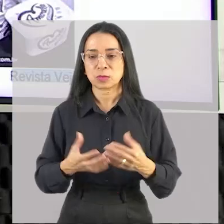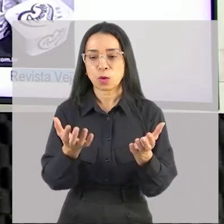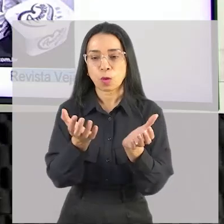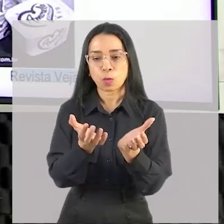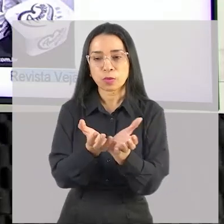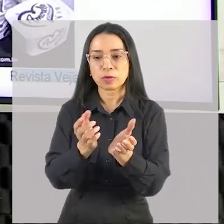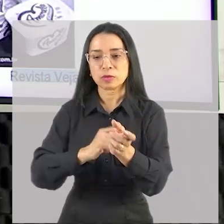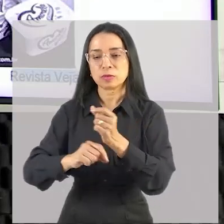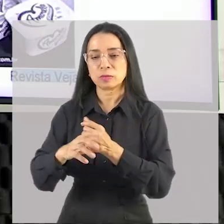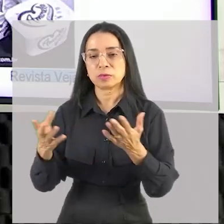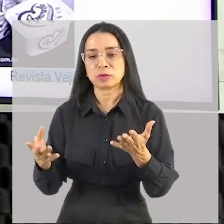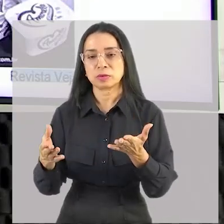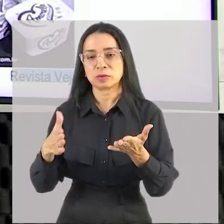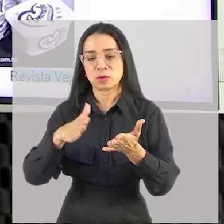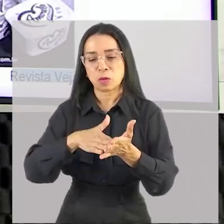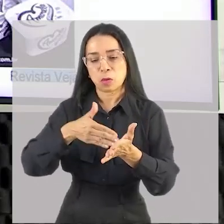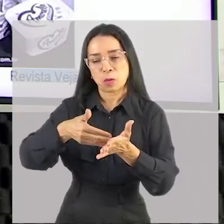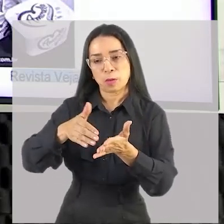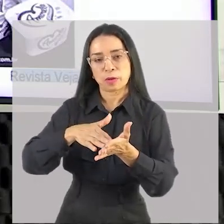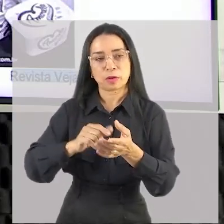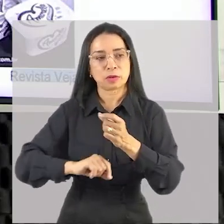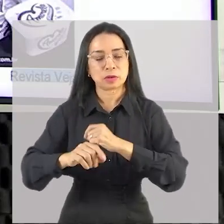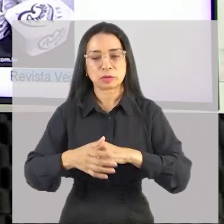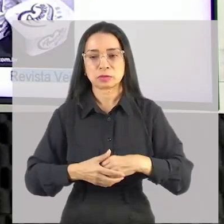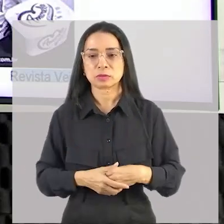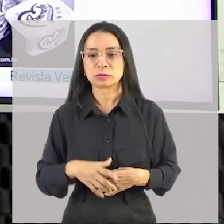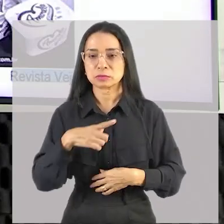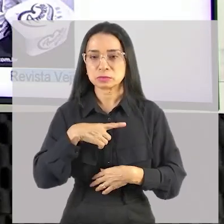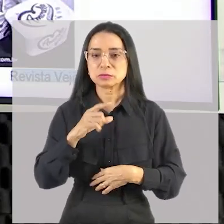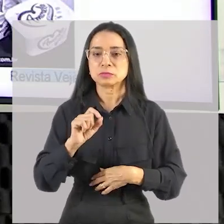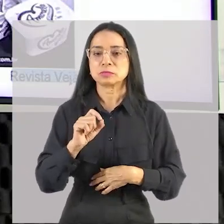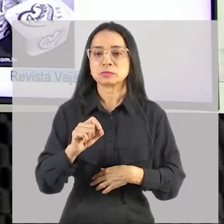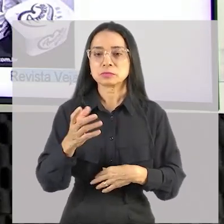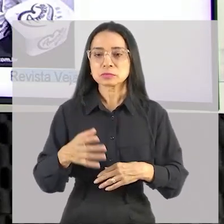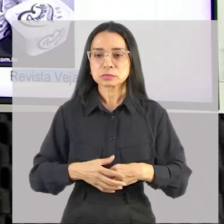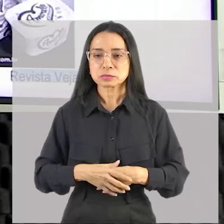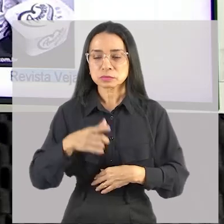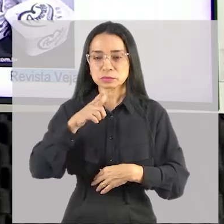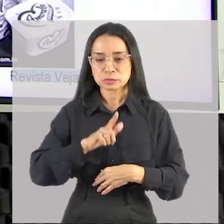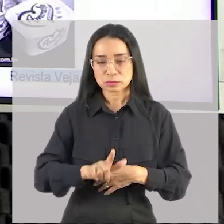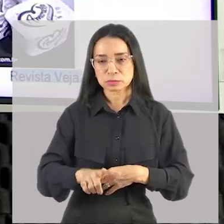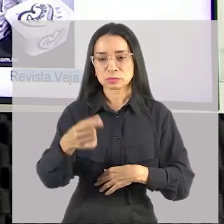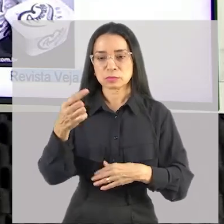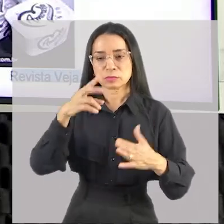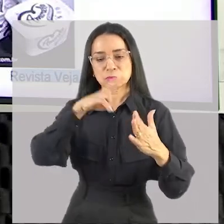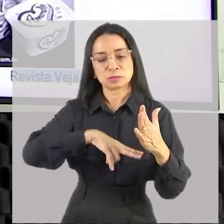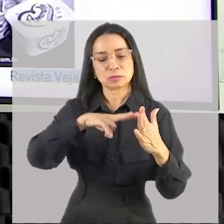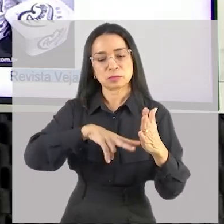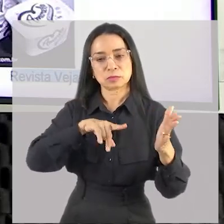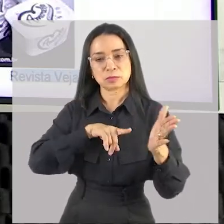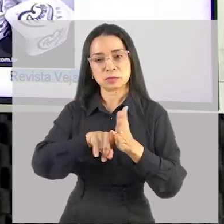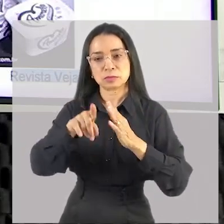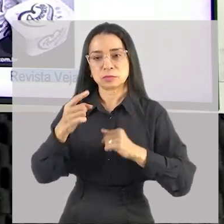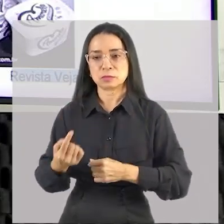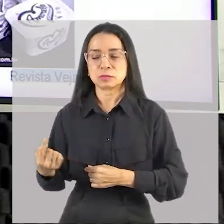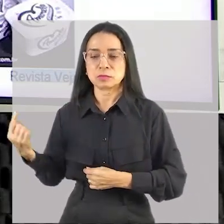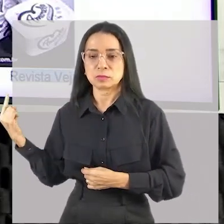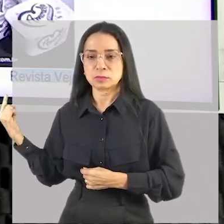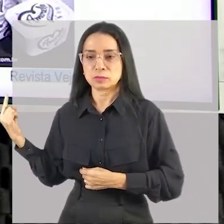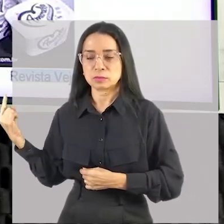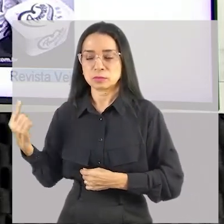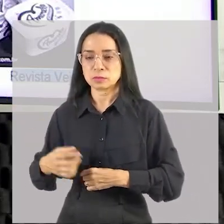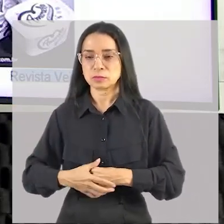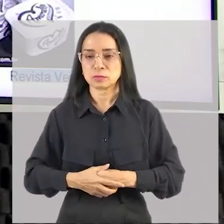recipientes de margarina, né? Eu falei pote de margarina, enfim. Aí você tem aqui, ó, mais uma vez lendo a questão. A linguagem da